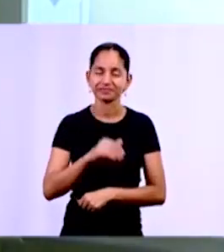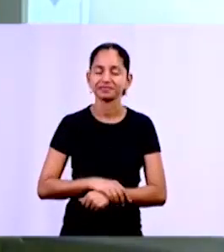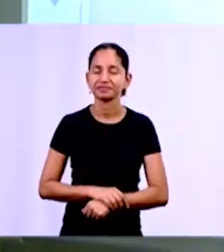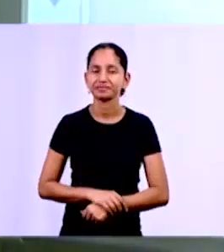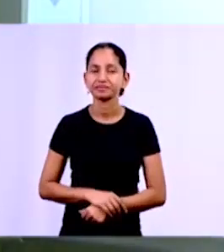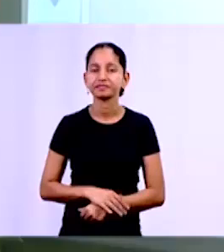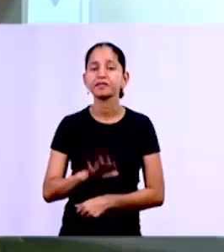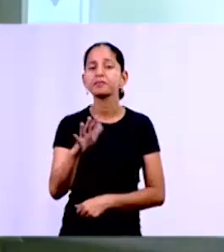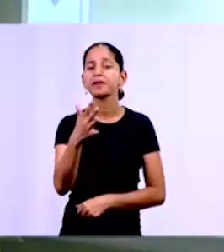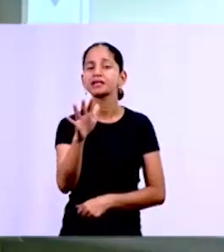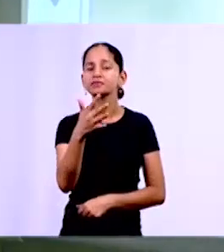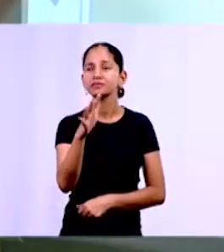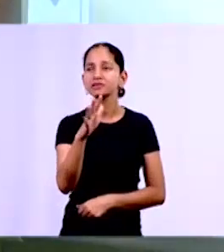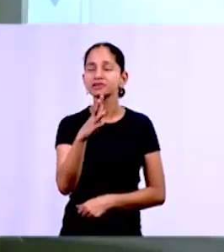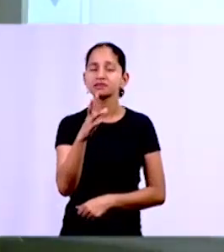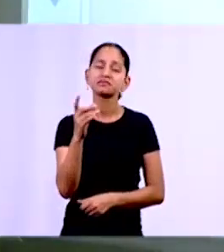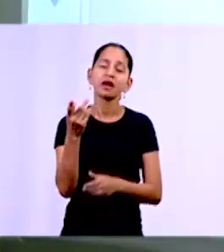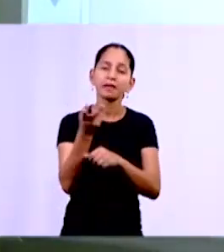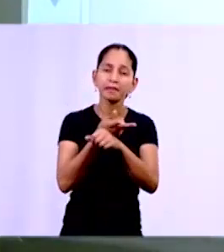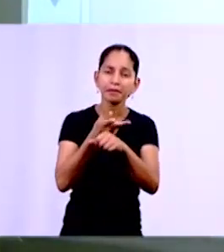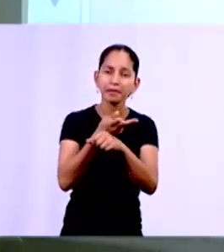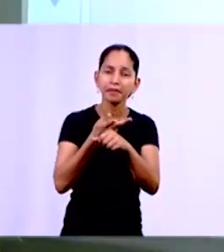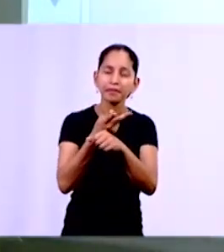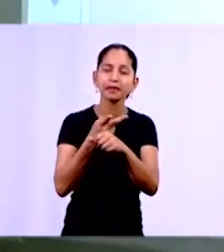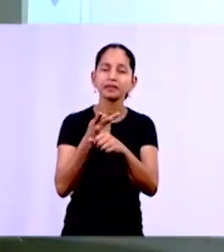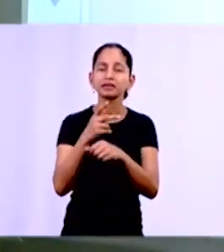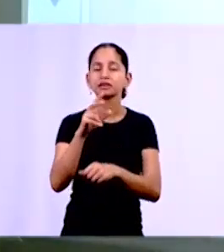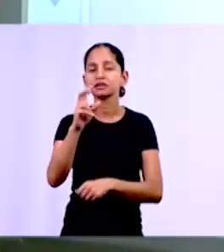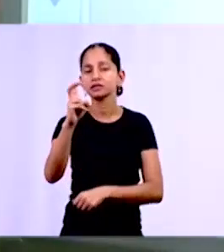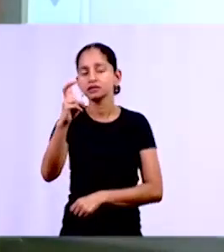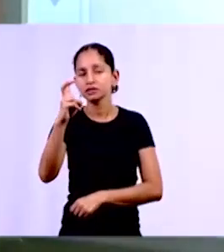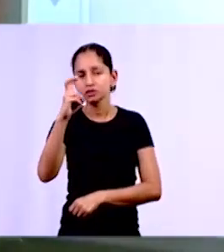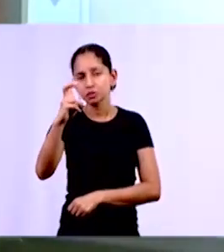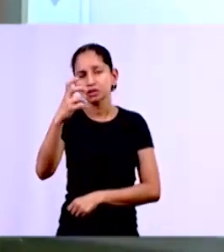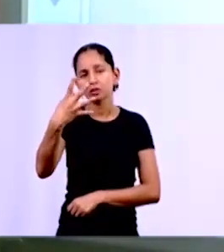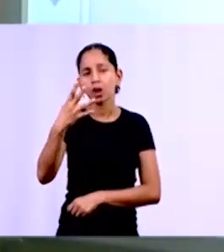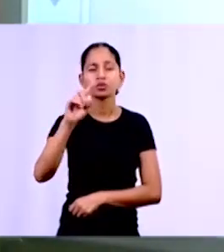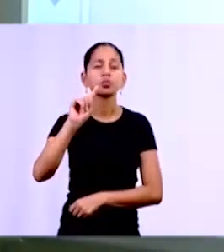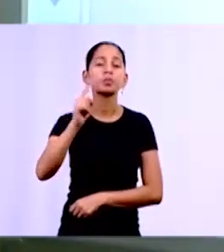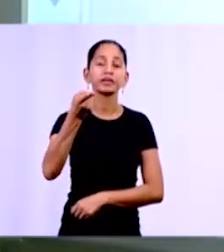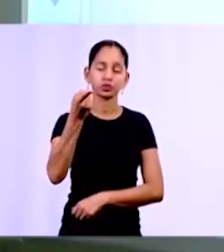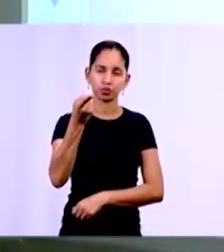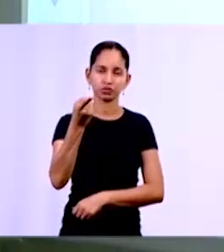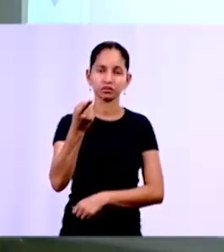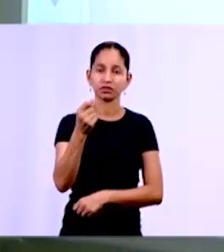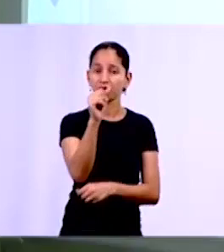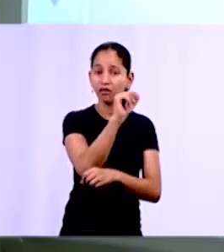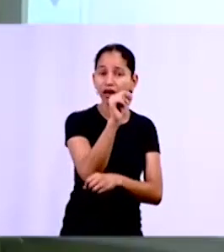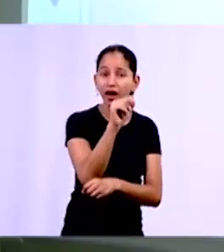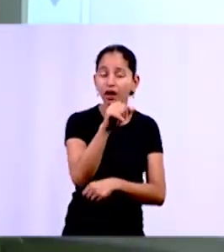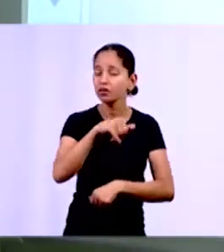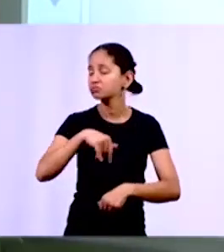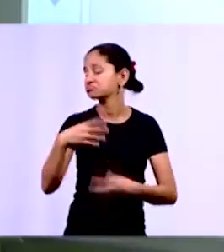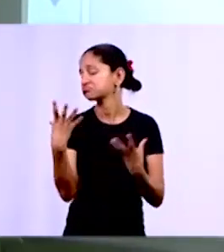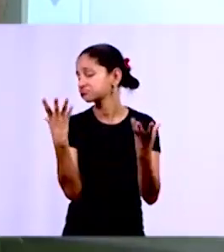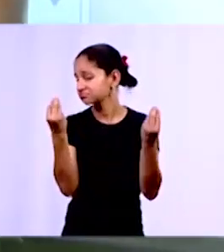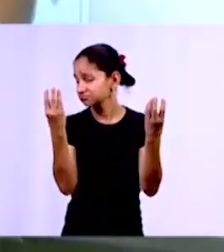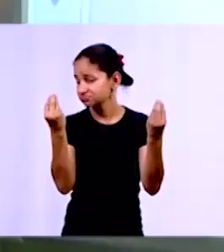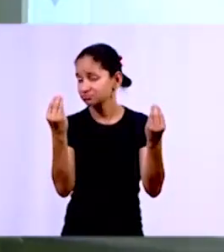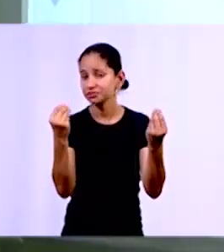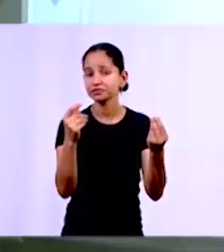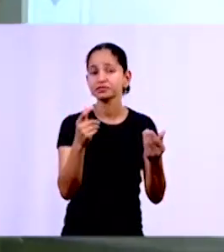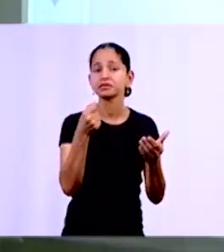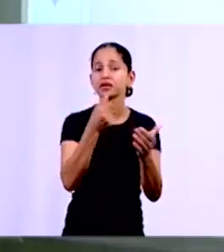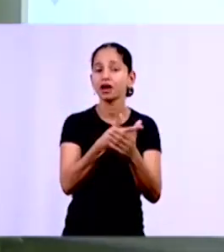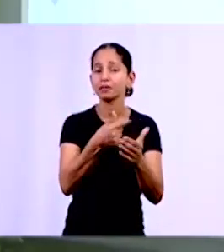ele está custando aí, a gente vai lá no site da Apple mesmo, em torno de R$54.000. Mais caro que um carro. Mais caro que muitos carros, né?